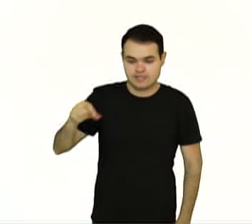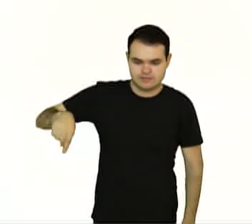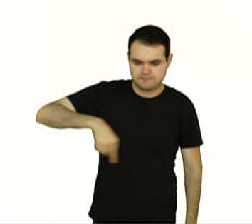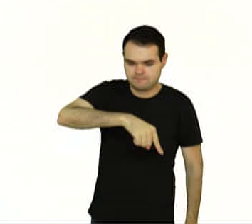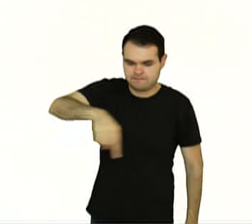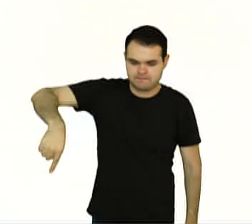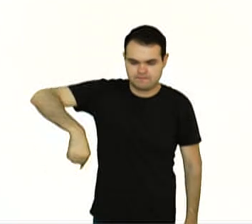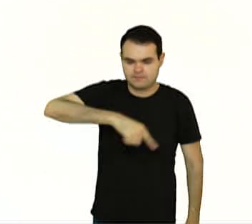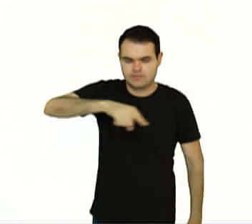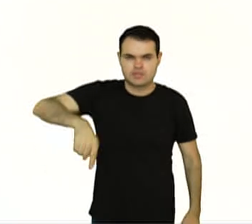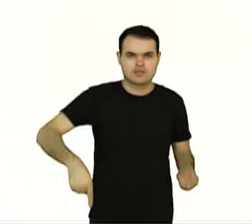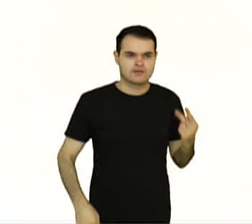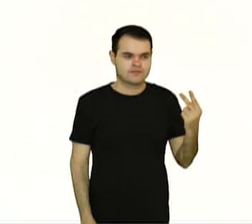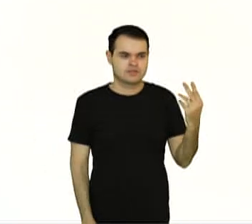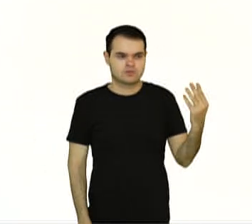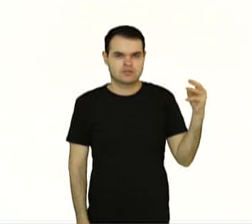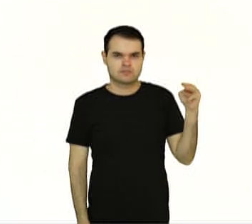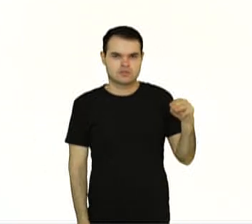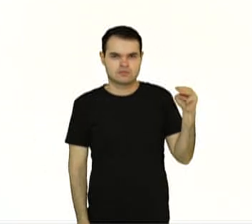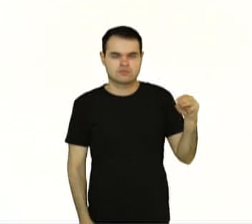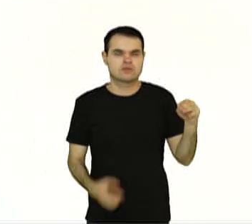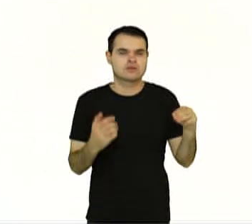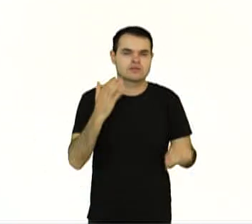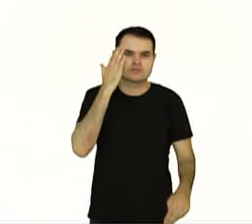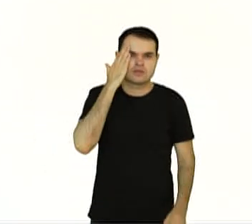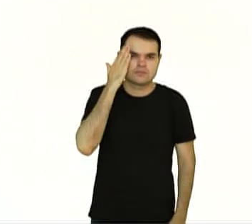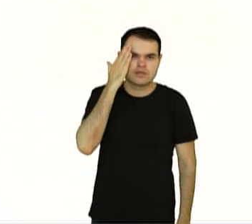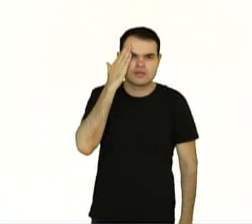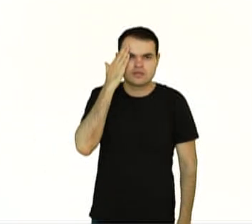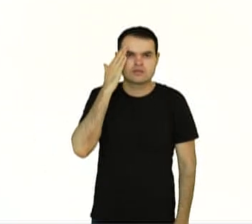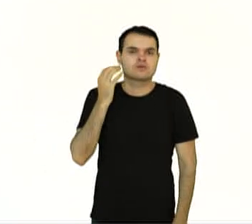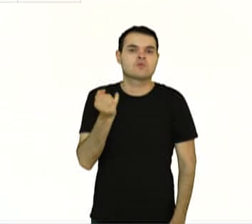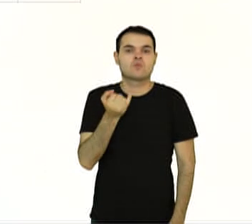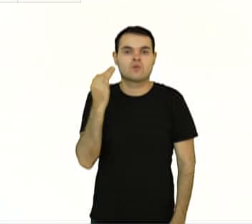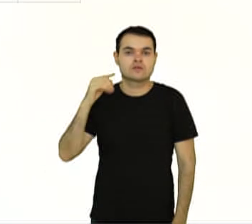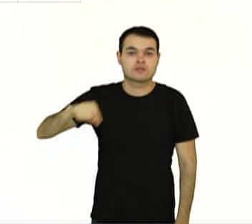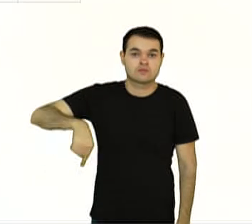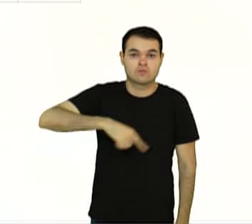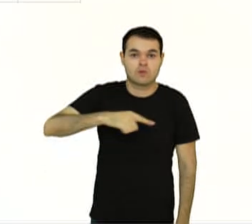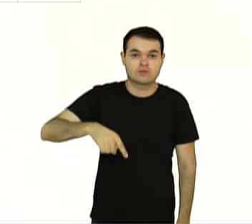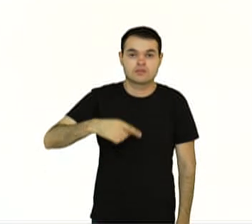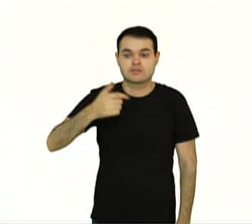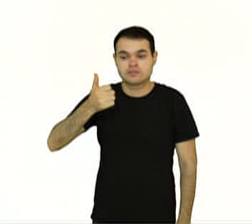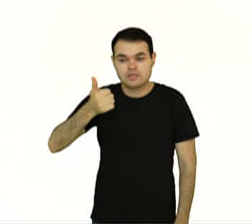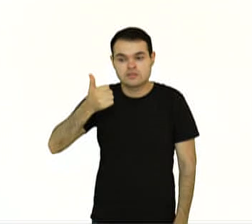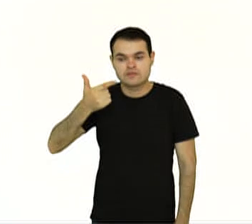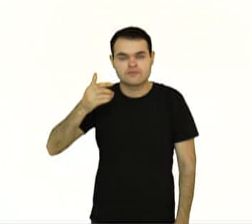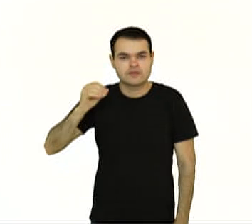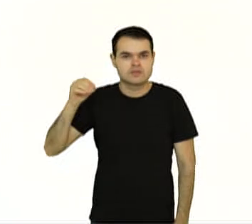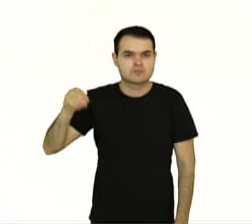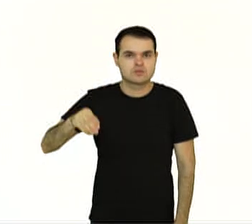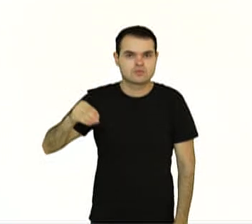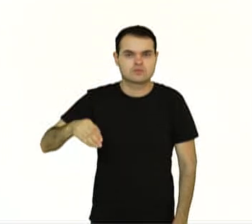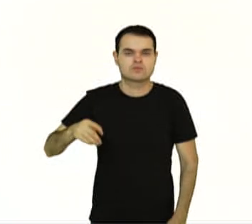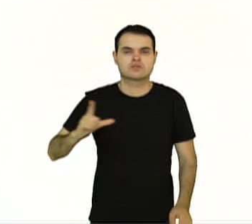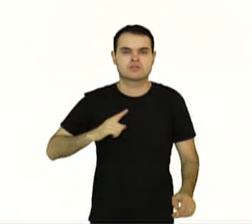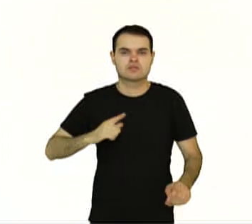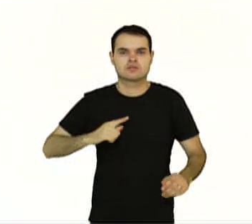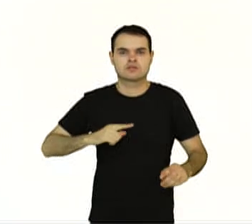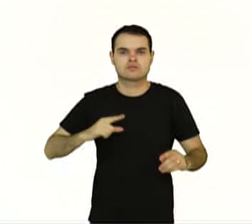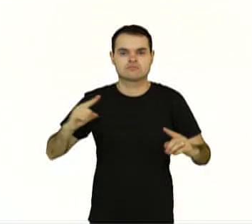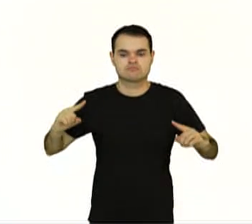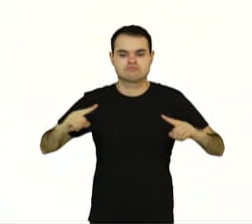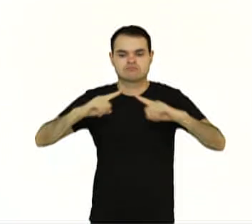em 24 minutos. Ele quer saber o número de voltas em 120 minutos. E para isso, nós fazemos uma multiplicação